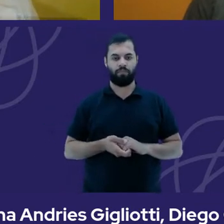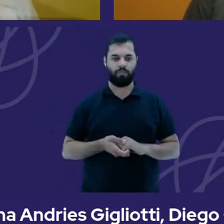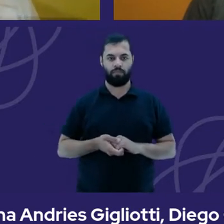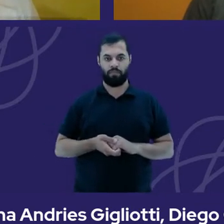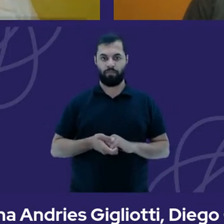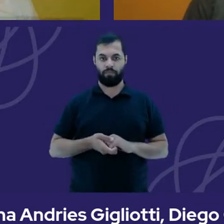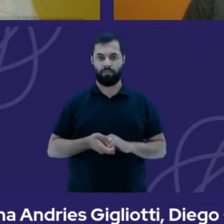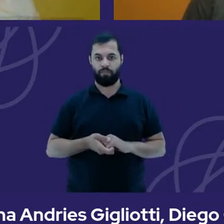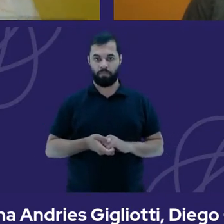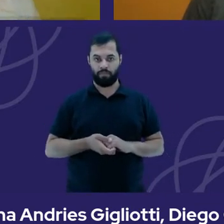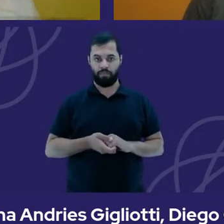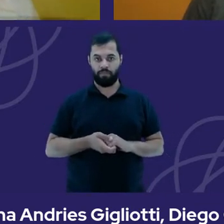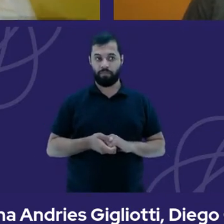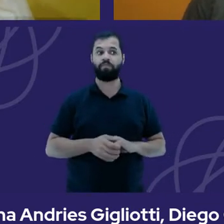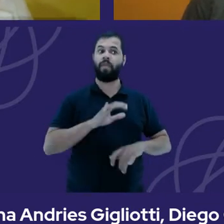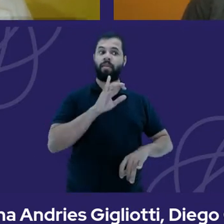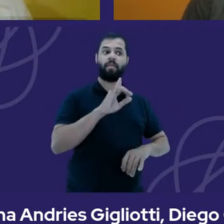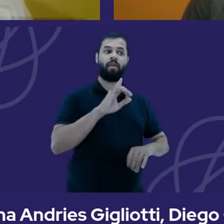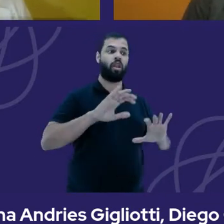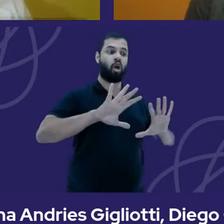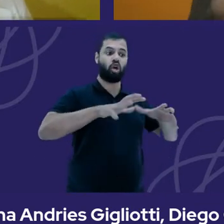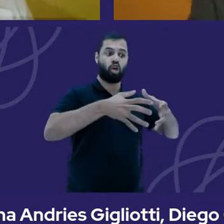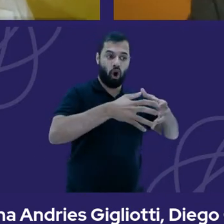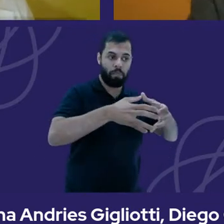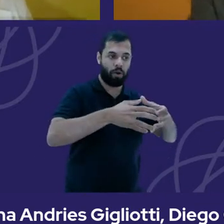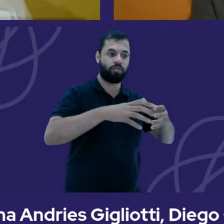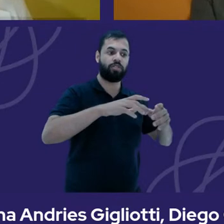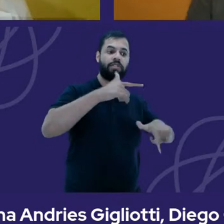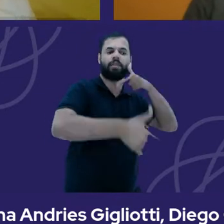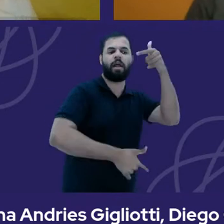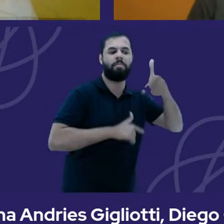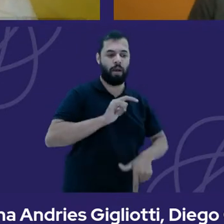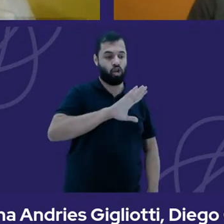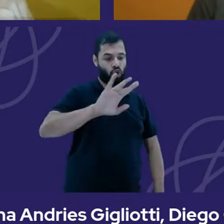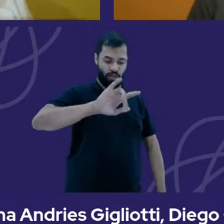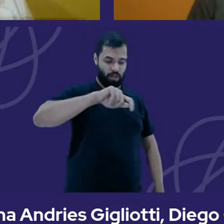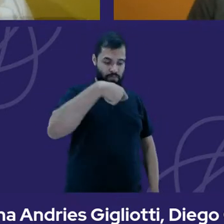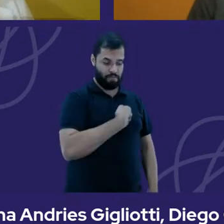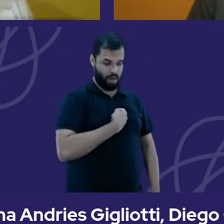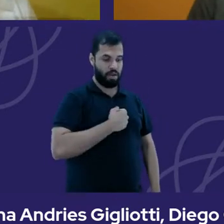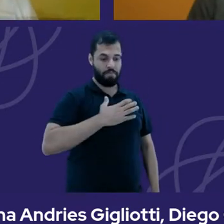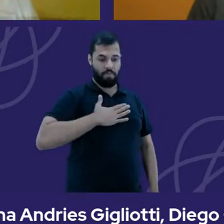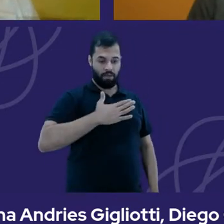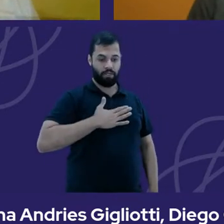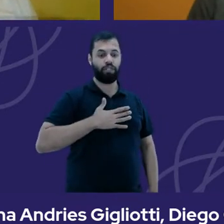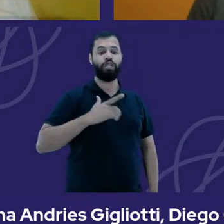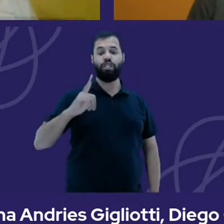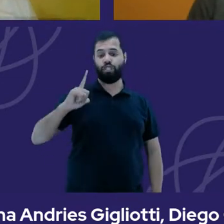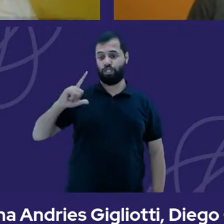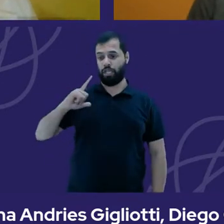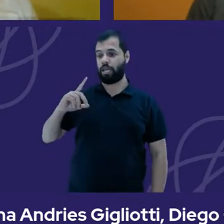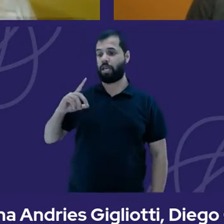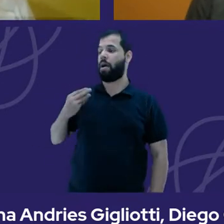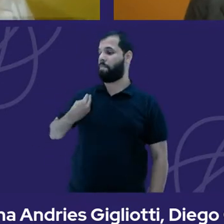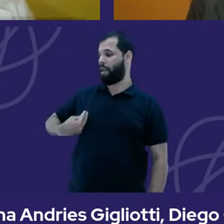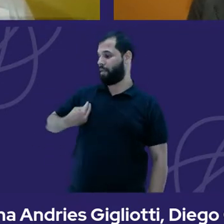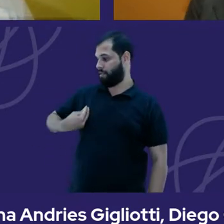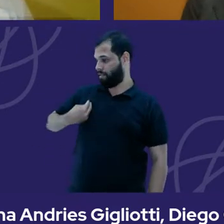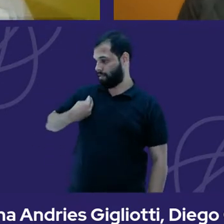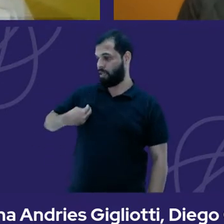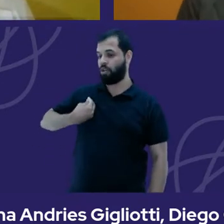Aqui, na equipe de produção, coordenada por mim, nós tivemos a presença de Luciana Bem-vindo,